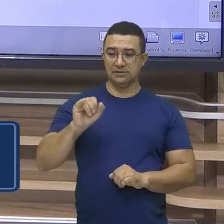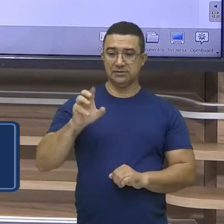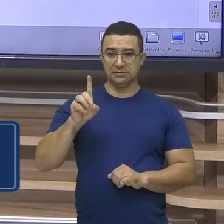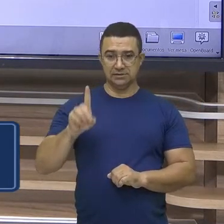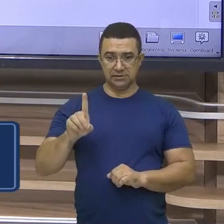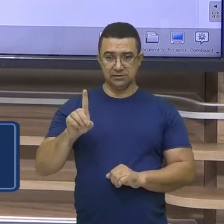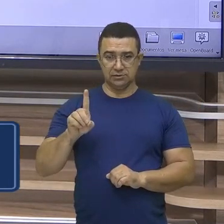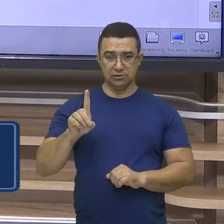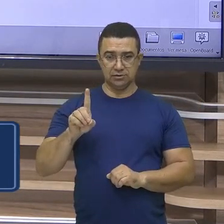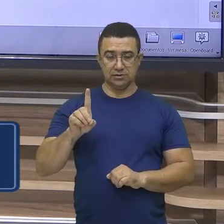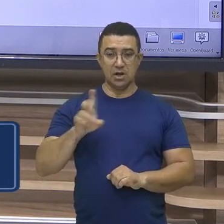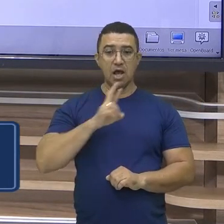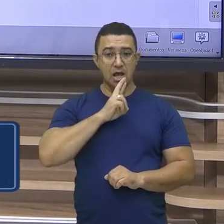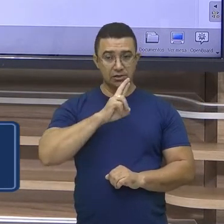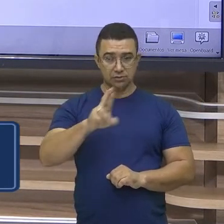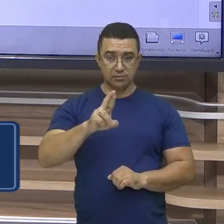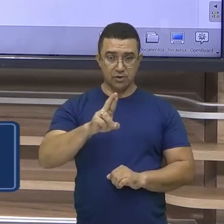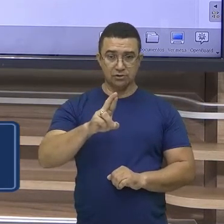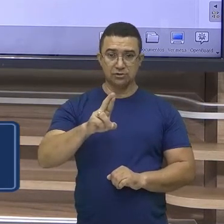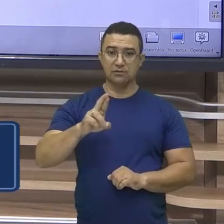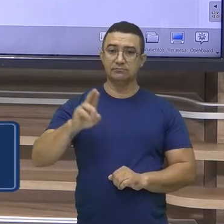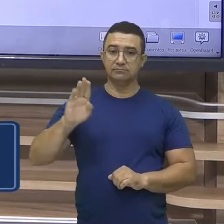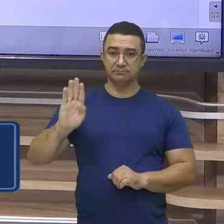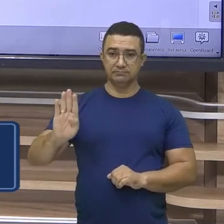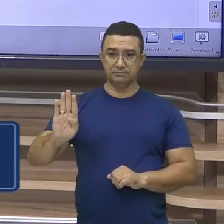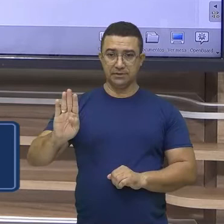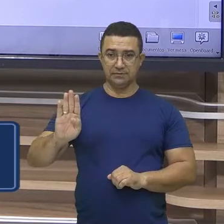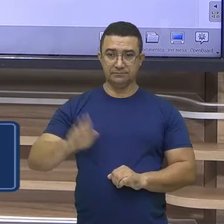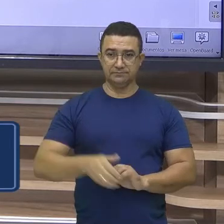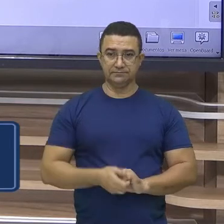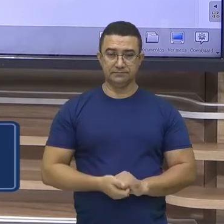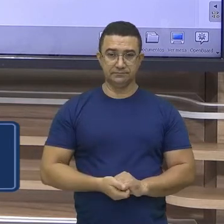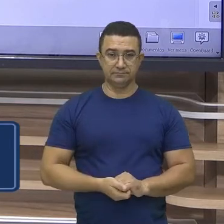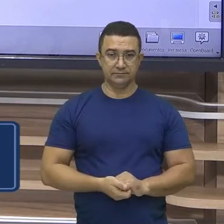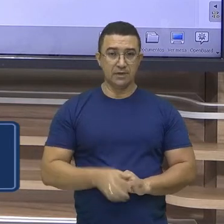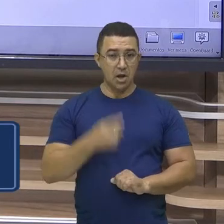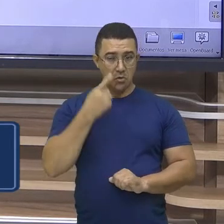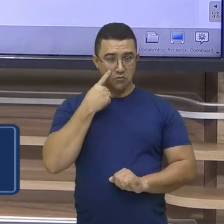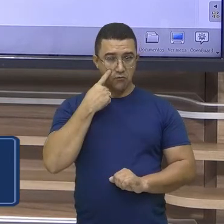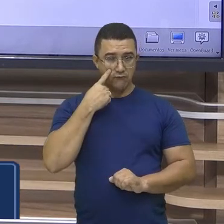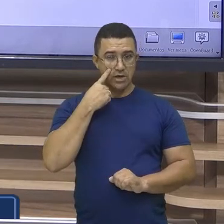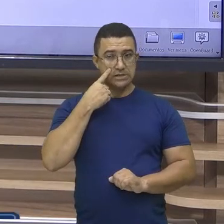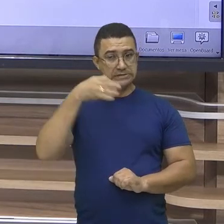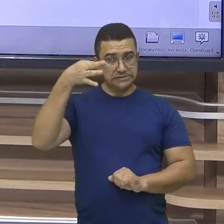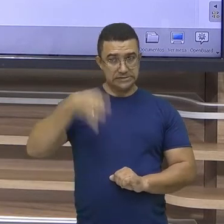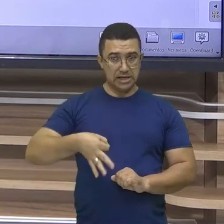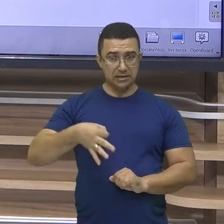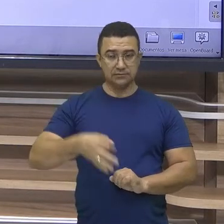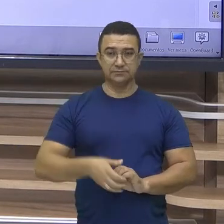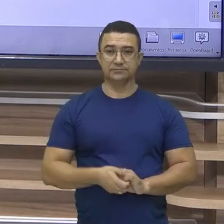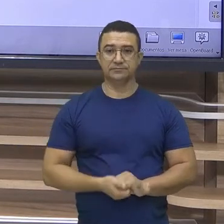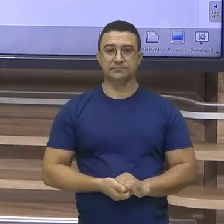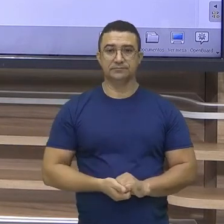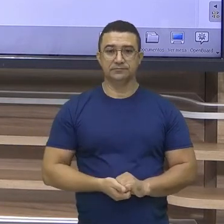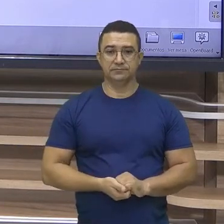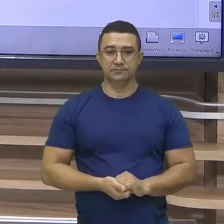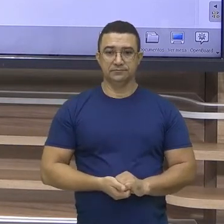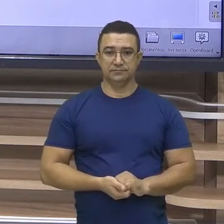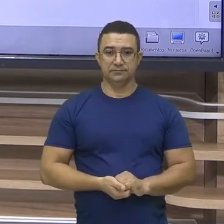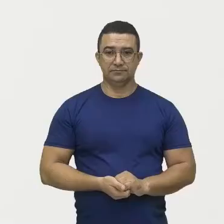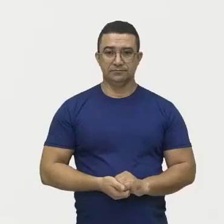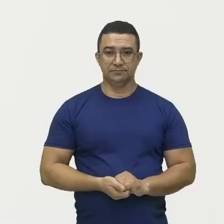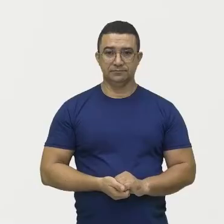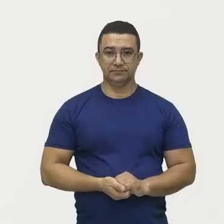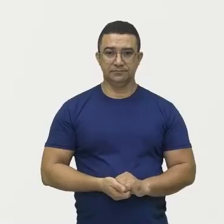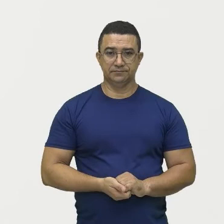ali como resposta correta a letra B. Vamos ver se vocês acertaram. Né, nós temos então a alternativa